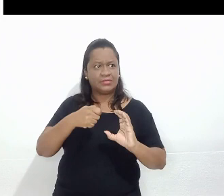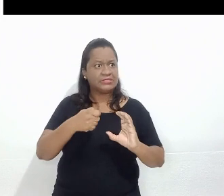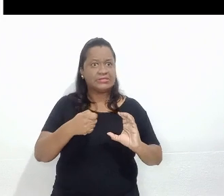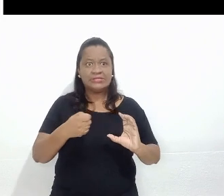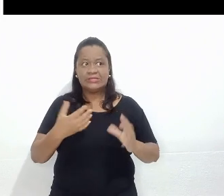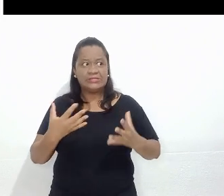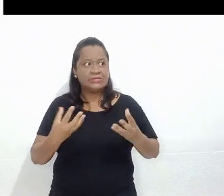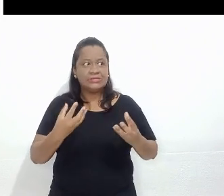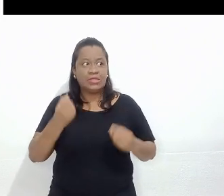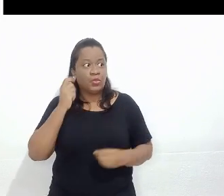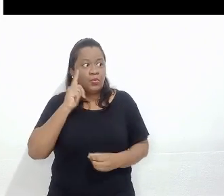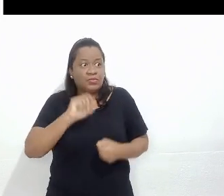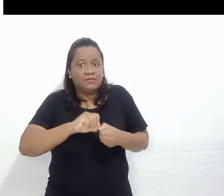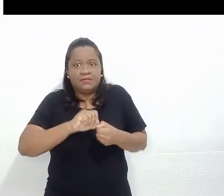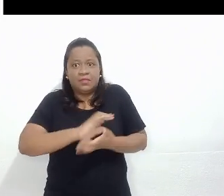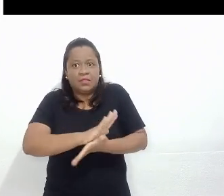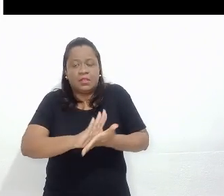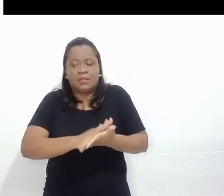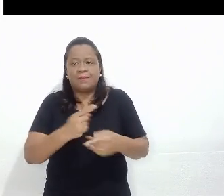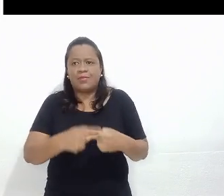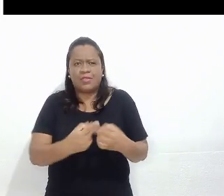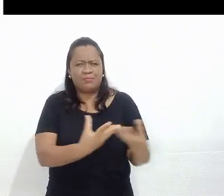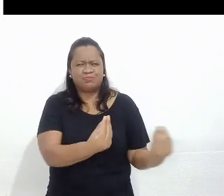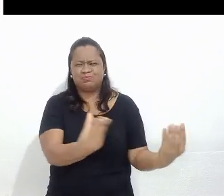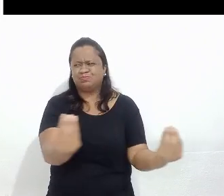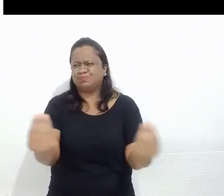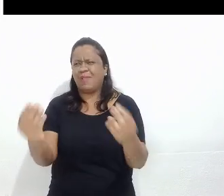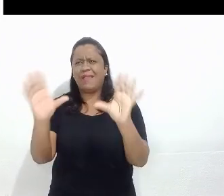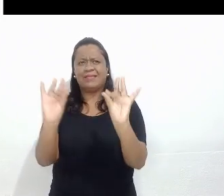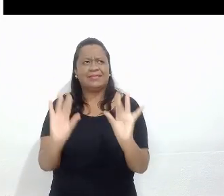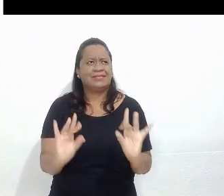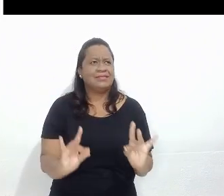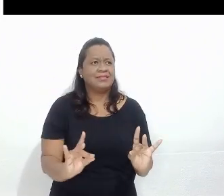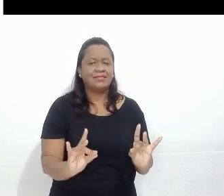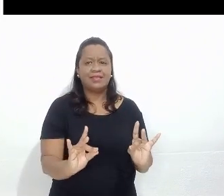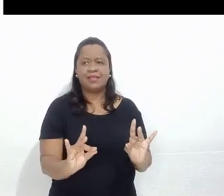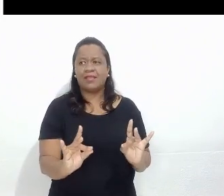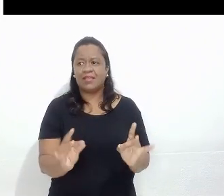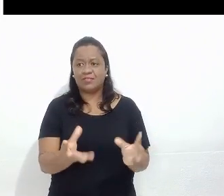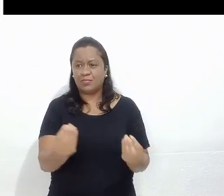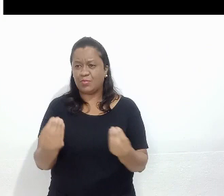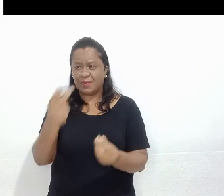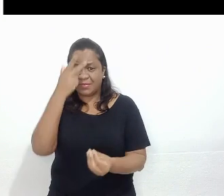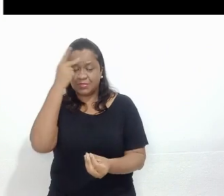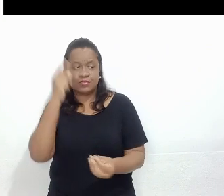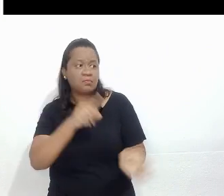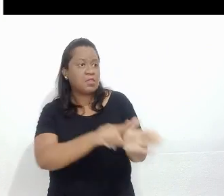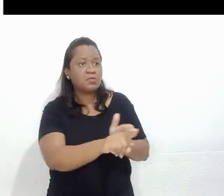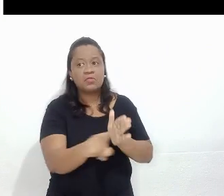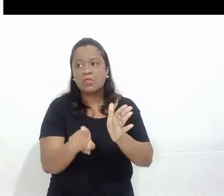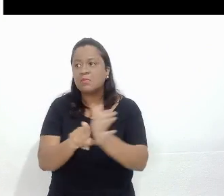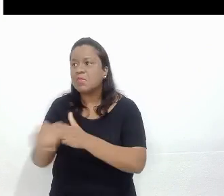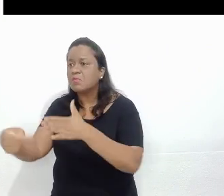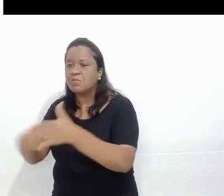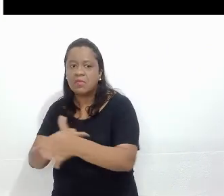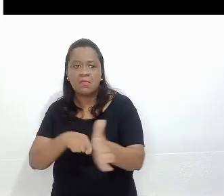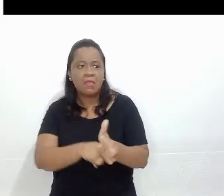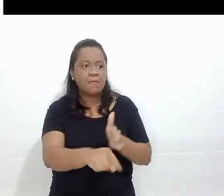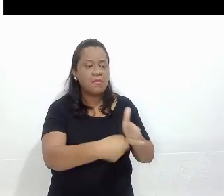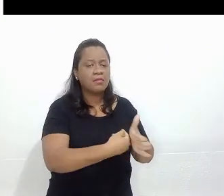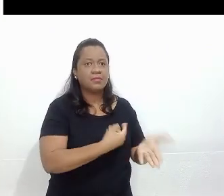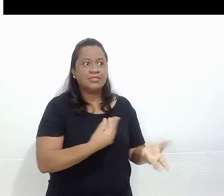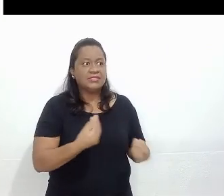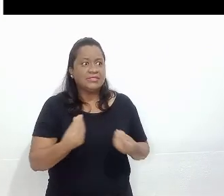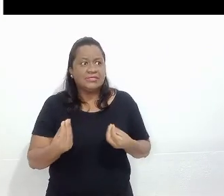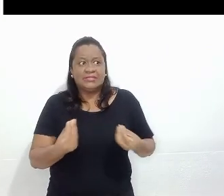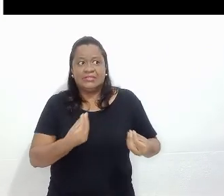fazer nada. Porque é tanta coisa, é tanto detalhe, é tanto troço, é tanta gente perguntando coisa que você vai ficando, né? E aí